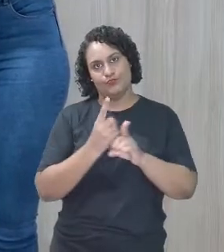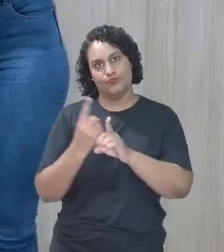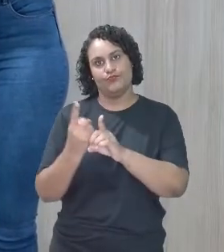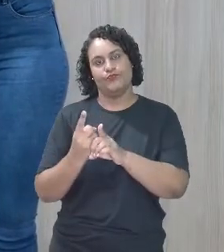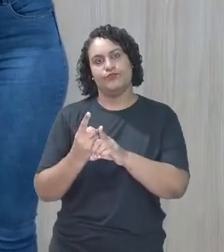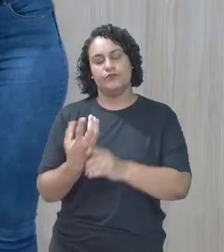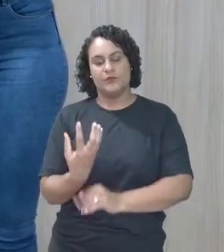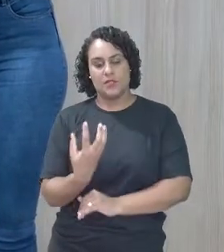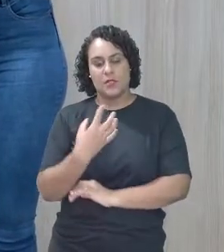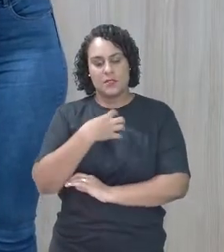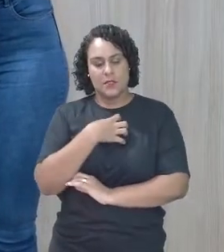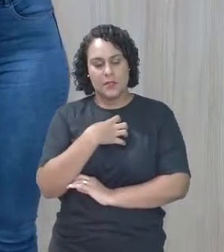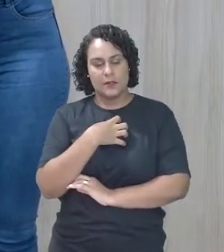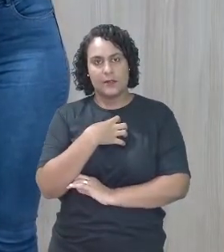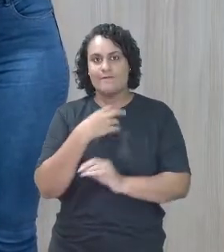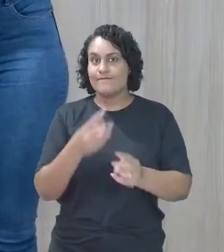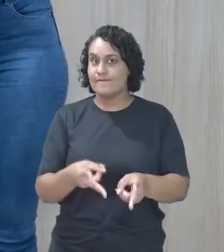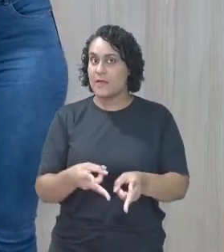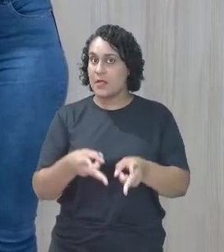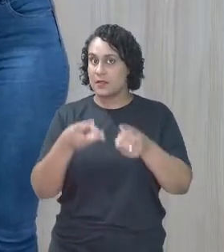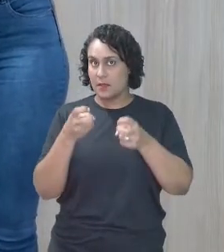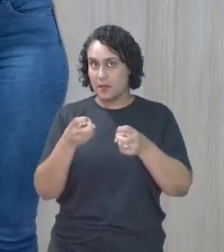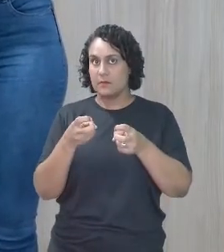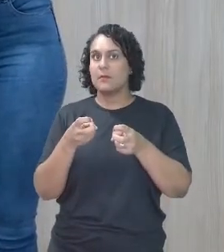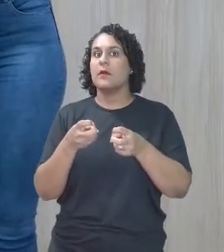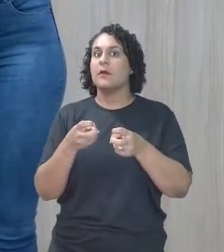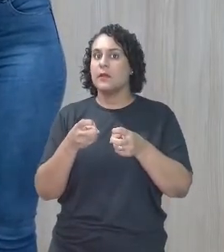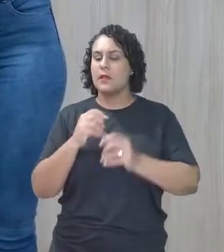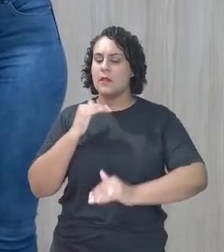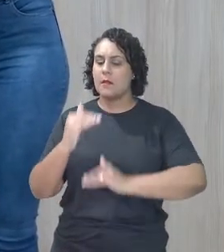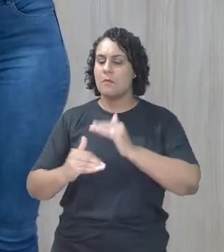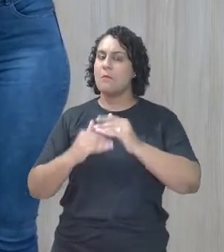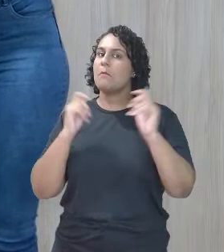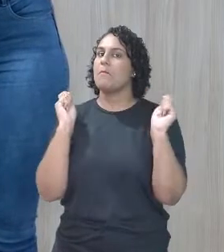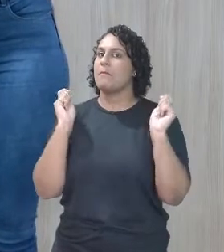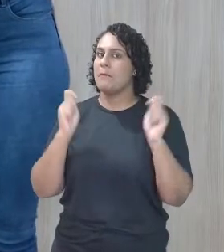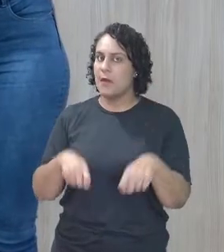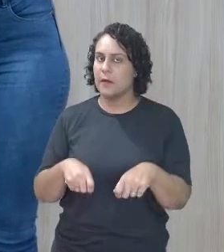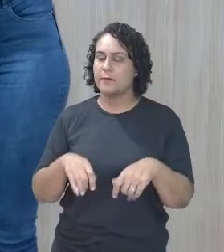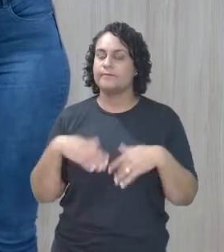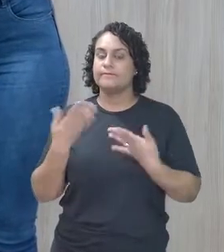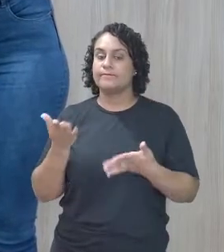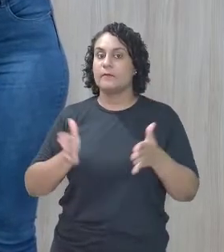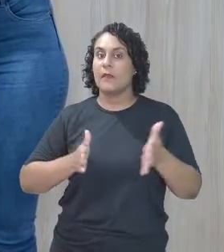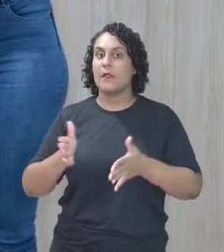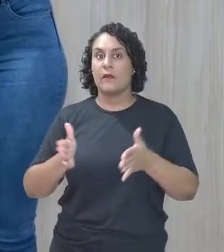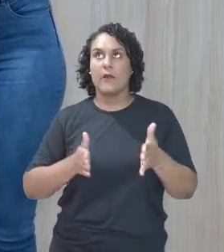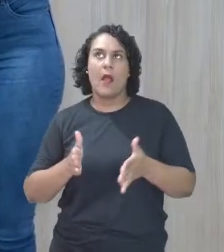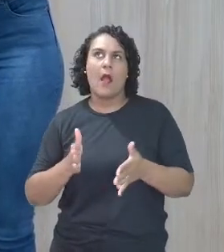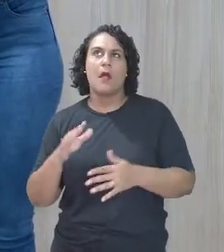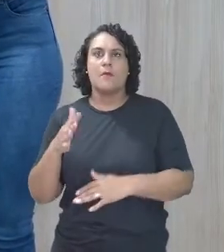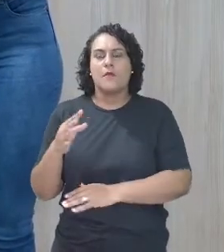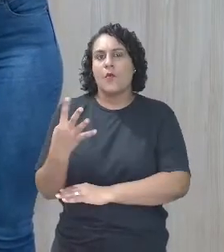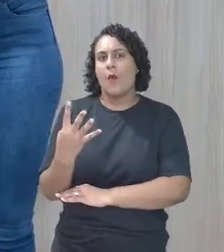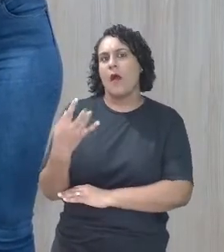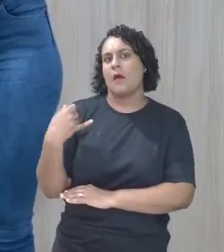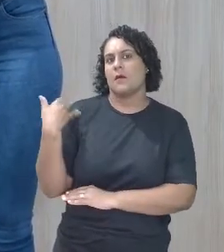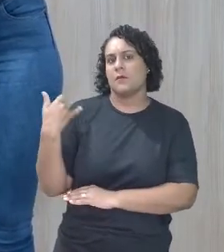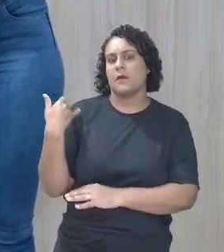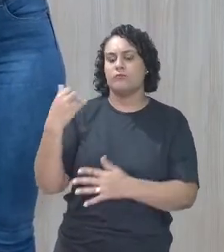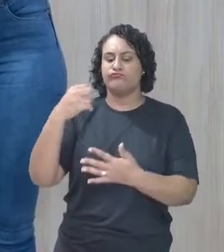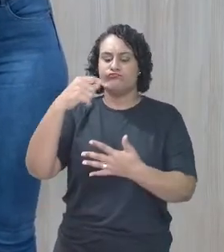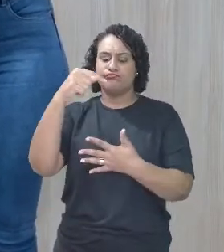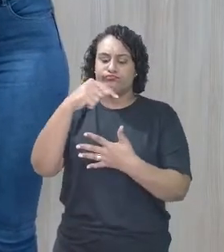gente sente, né? A gente percebe e a gente se desenvolve. Então, nessa faixa de idade, essa tríade é